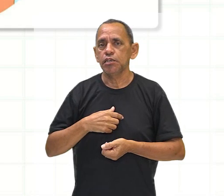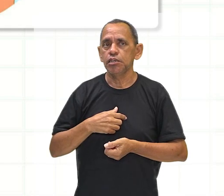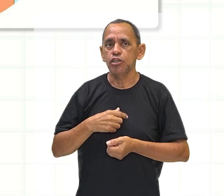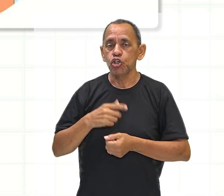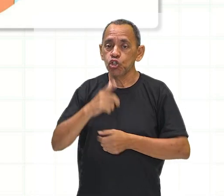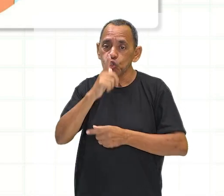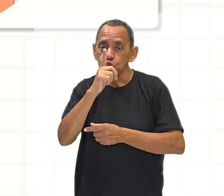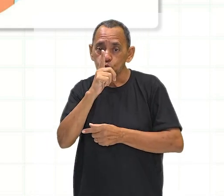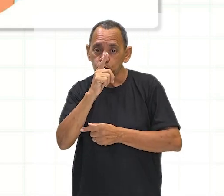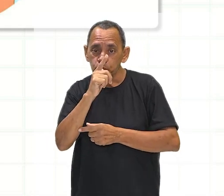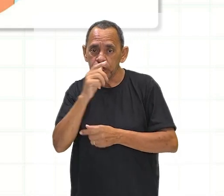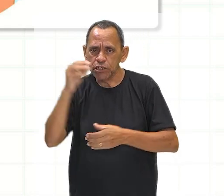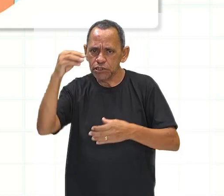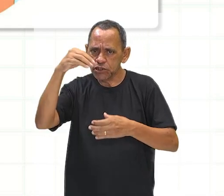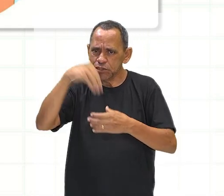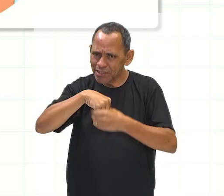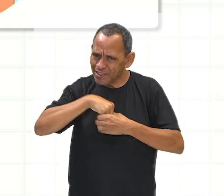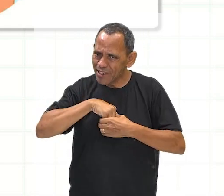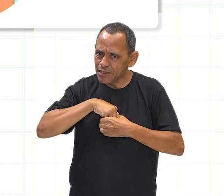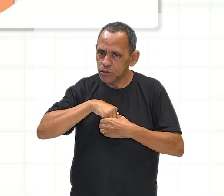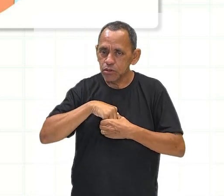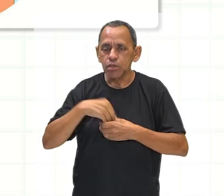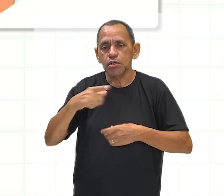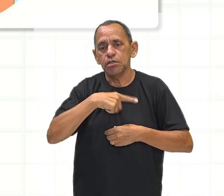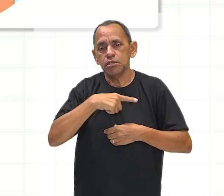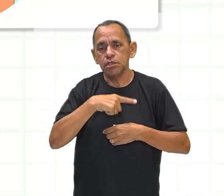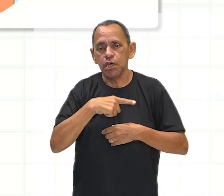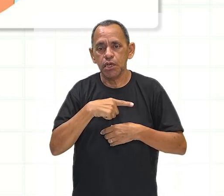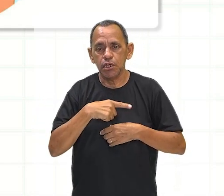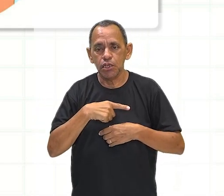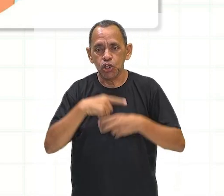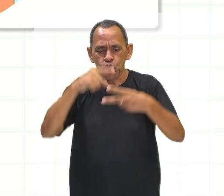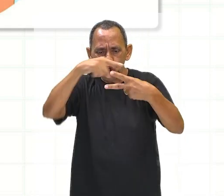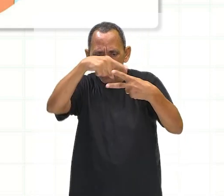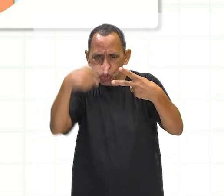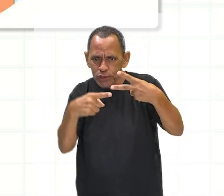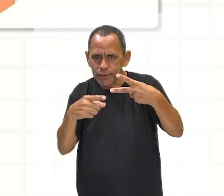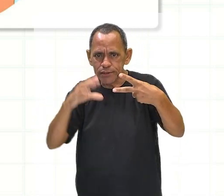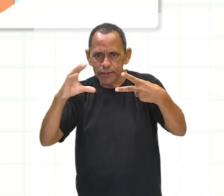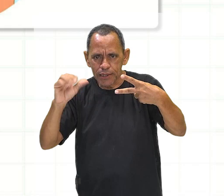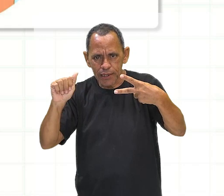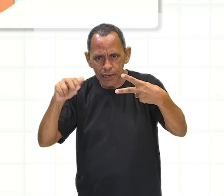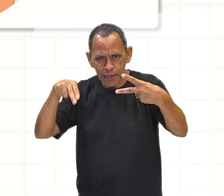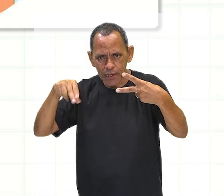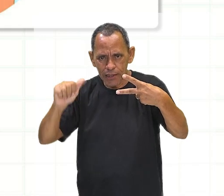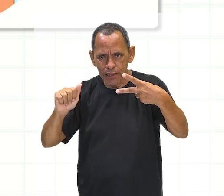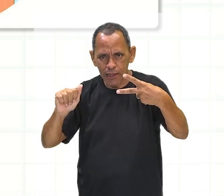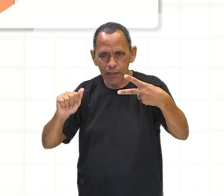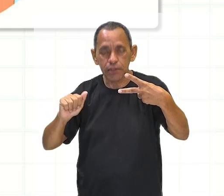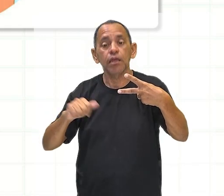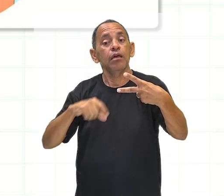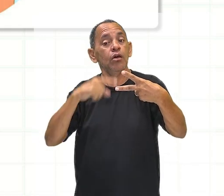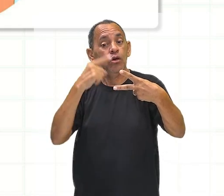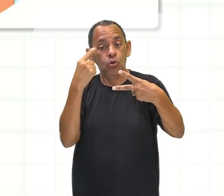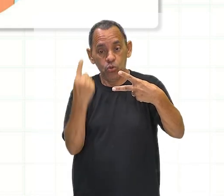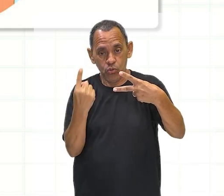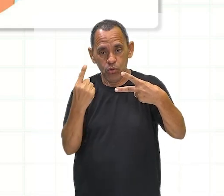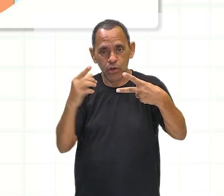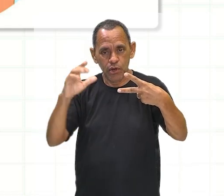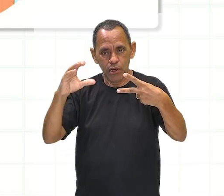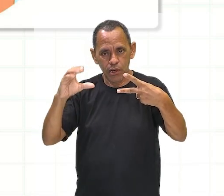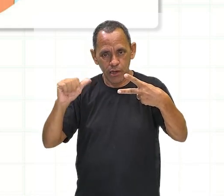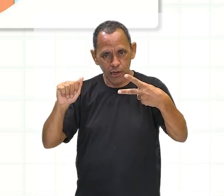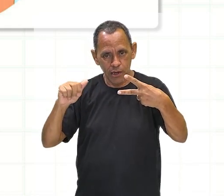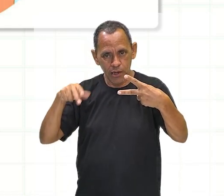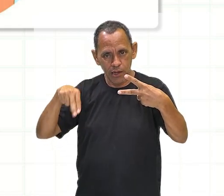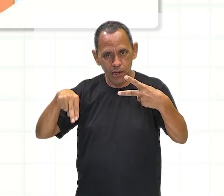algumas substâncias, né, que podem ser prejudiciais para o espermatozoide. Então, a gente vai ter a presença dessas glândulas, as